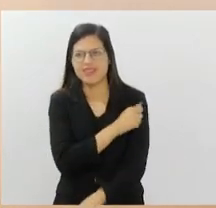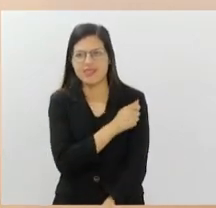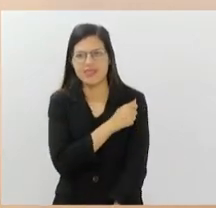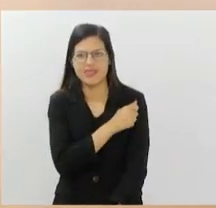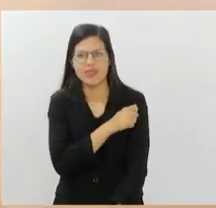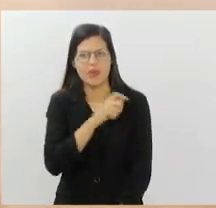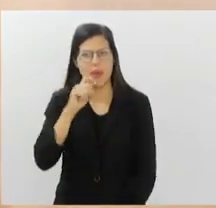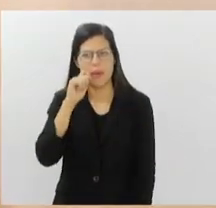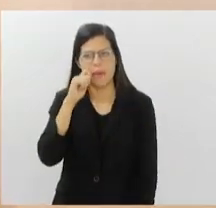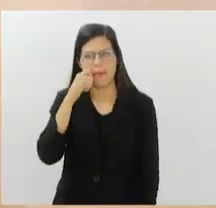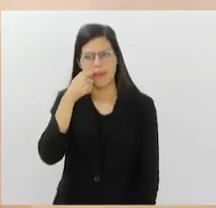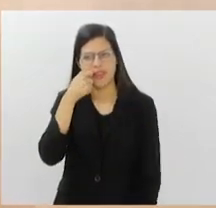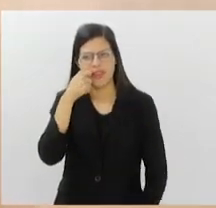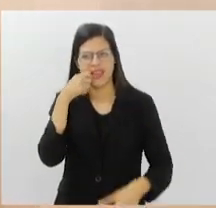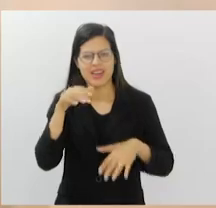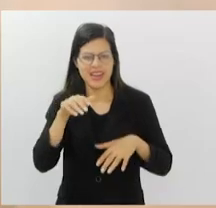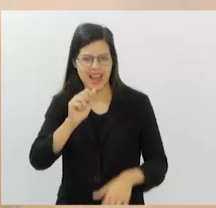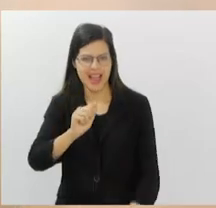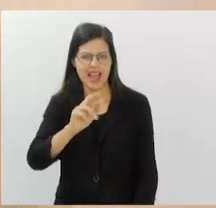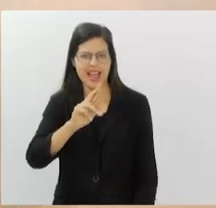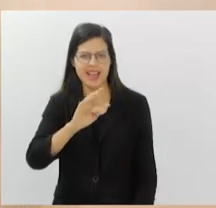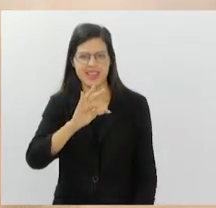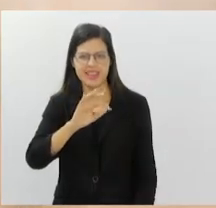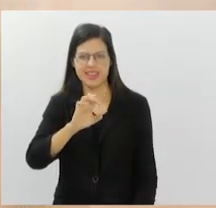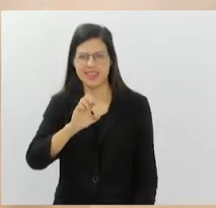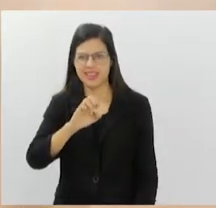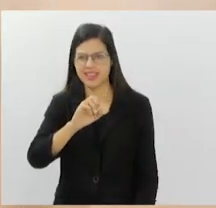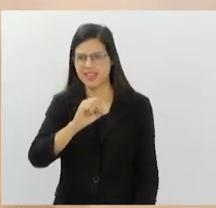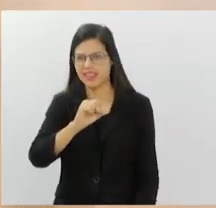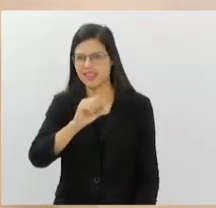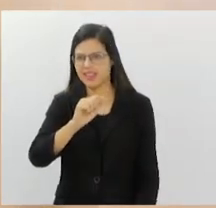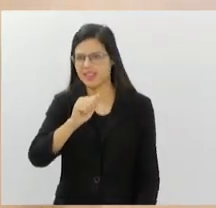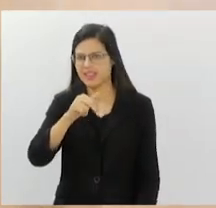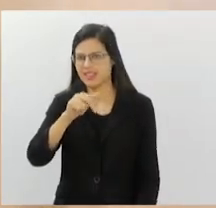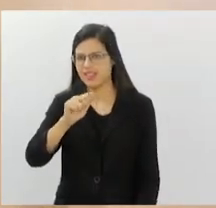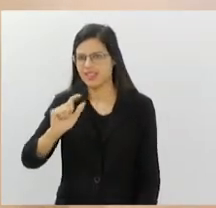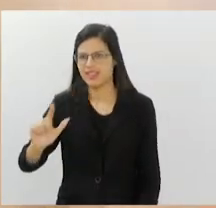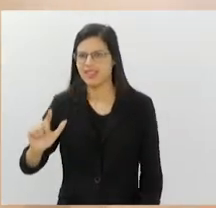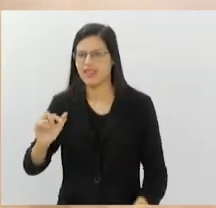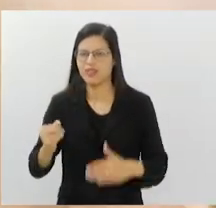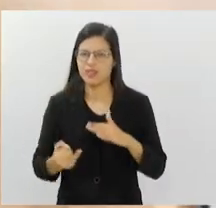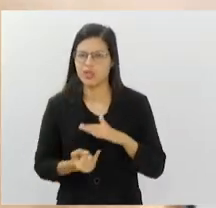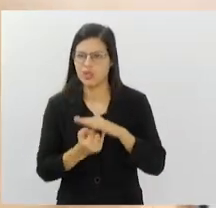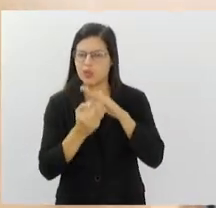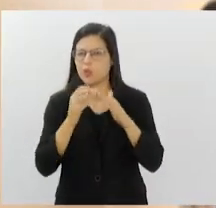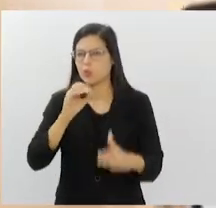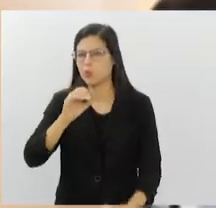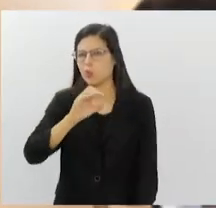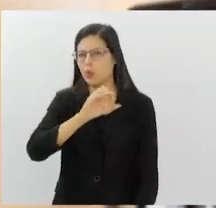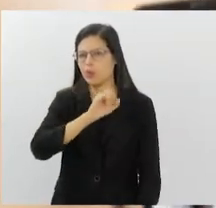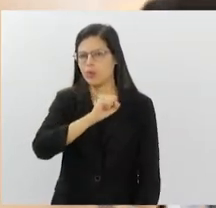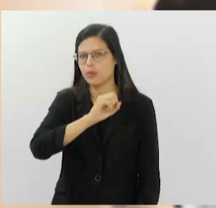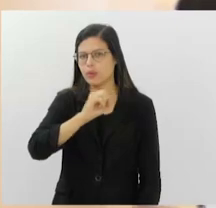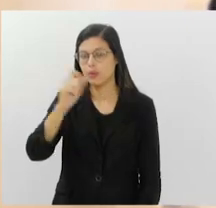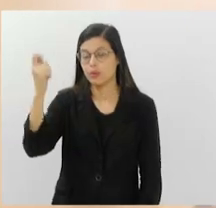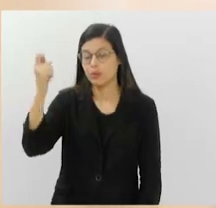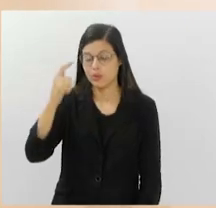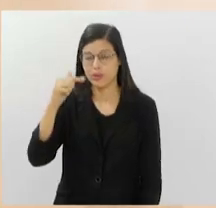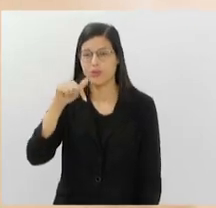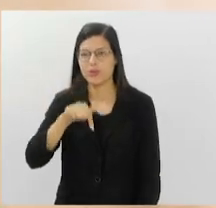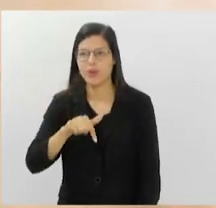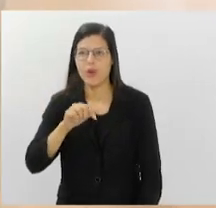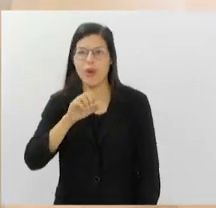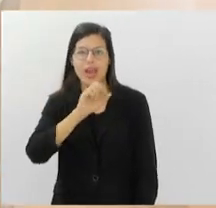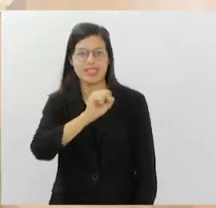da padaria artesanal, que foram qualificados pelo Instituto Sol, através da Silvia, né, que